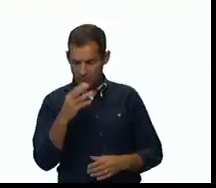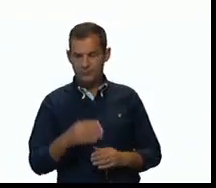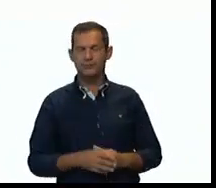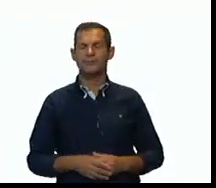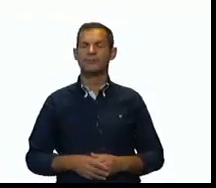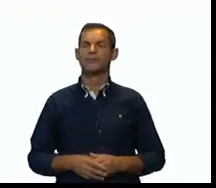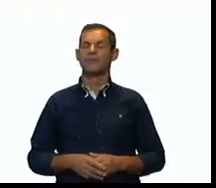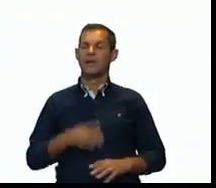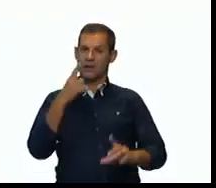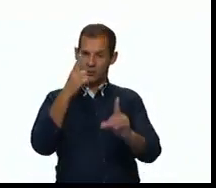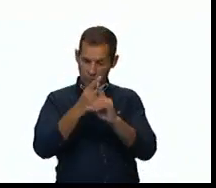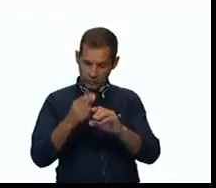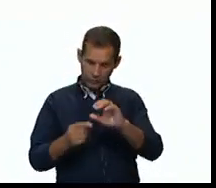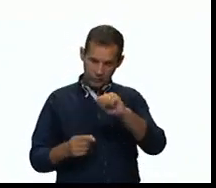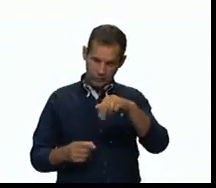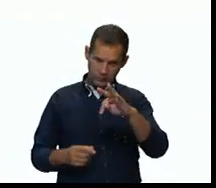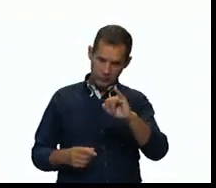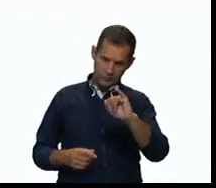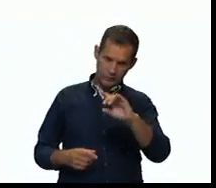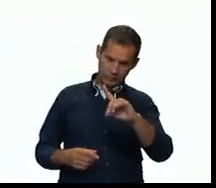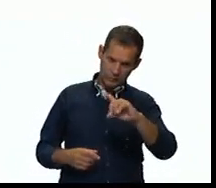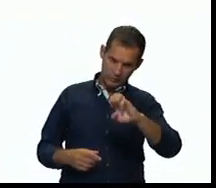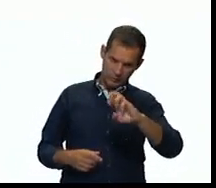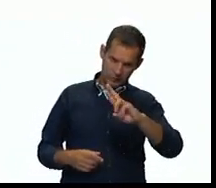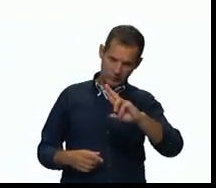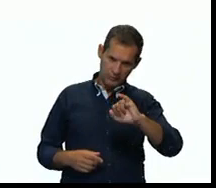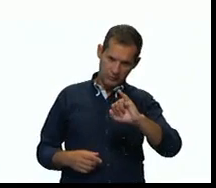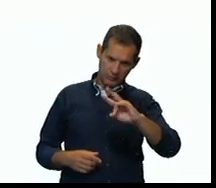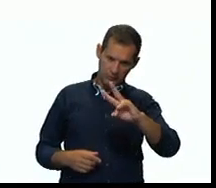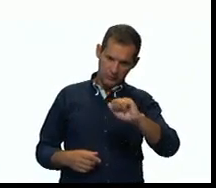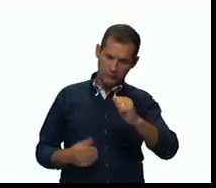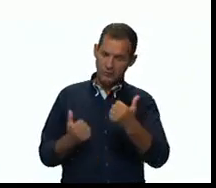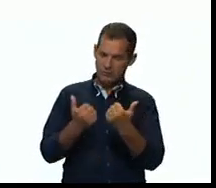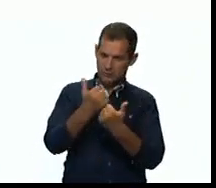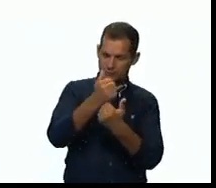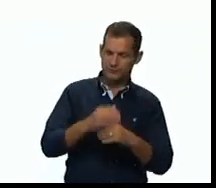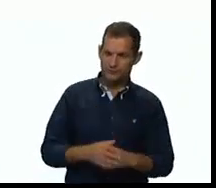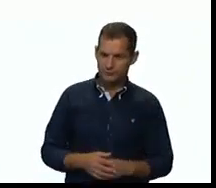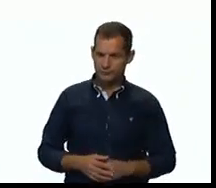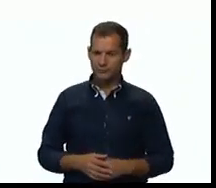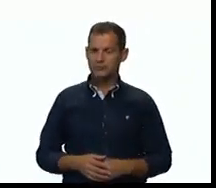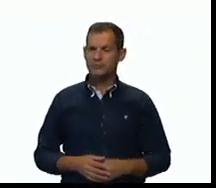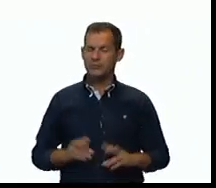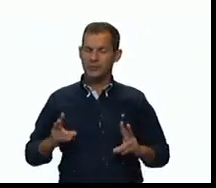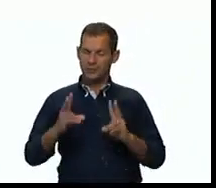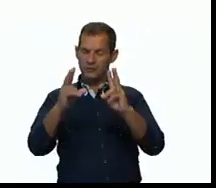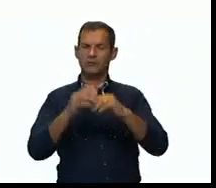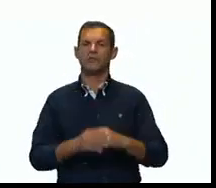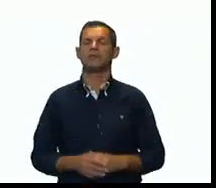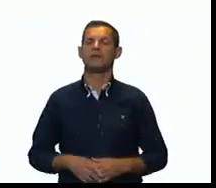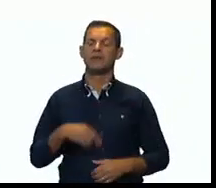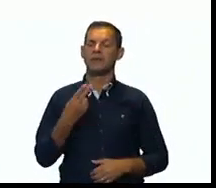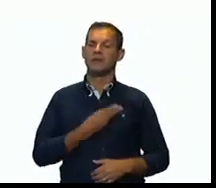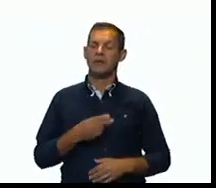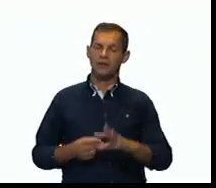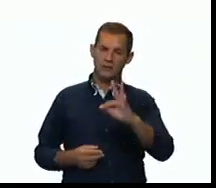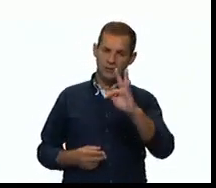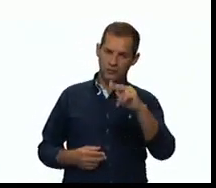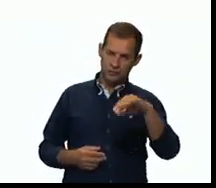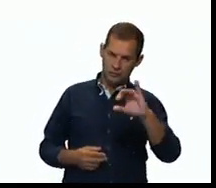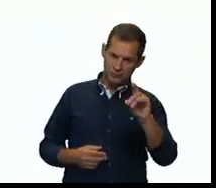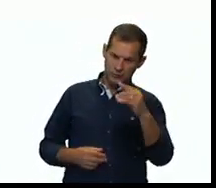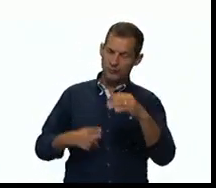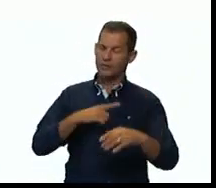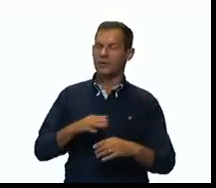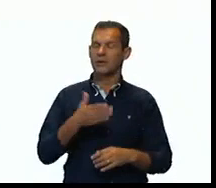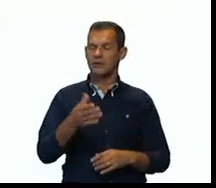3. Encontramos a antiderivada, agora nós substituímos os valores na nossa função. Então,